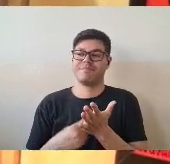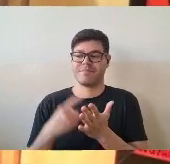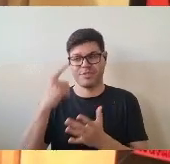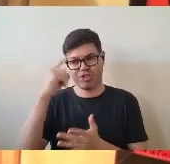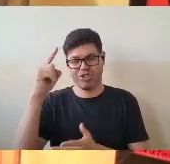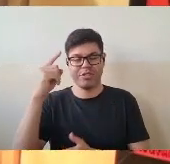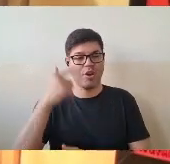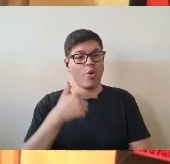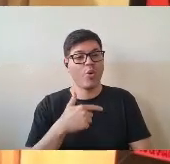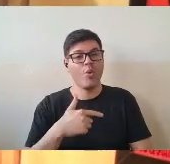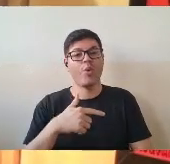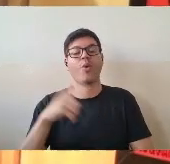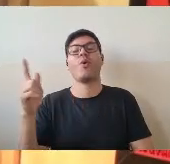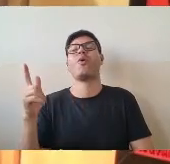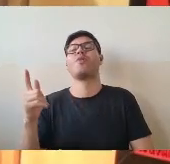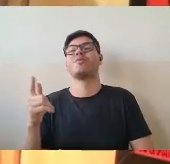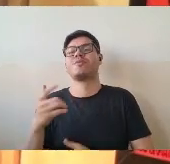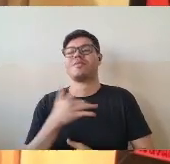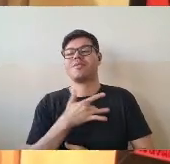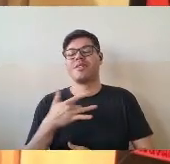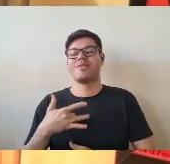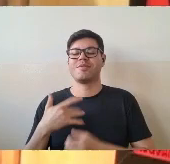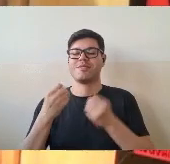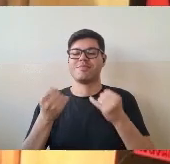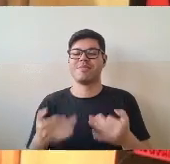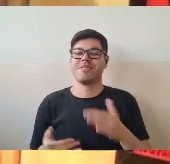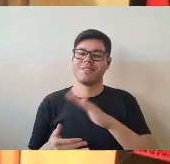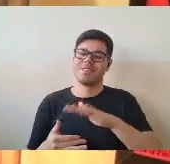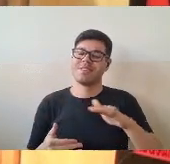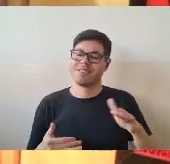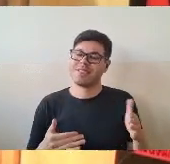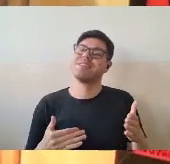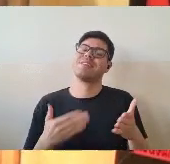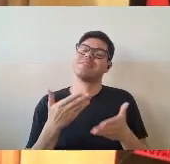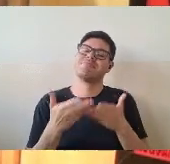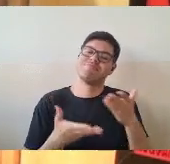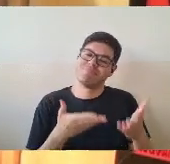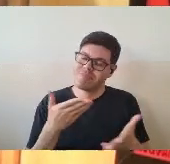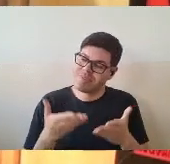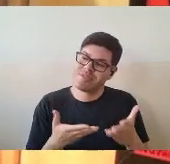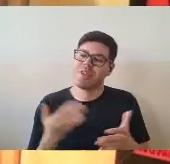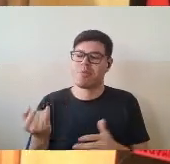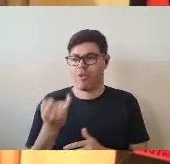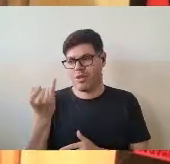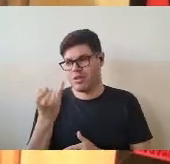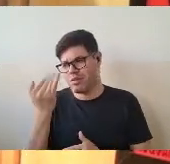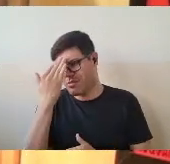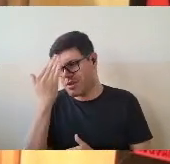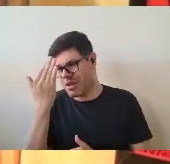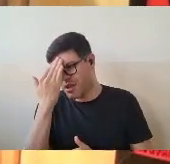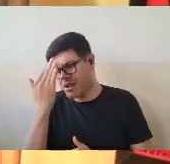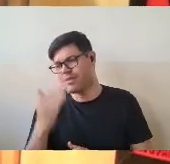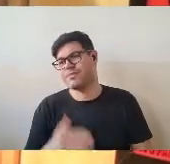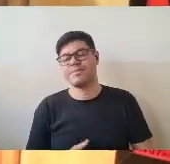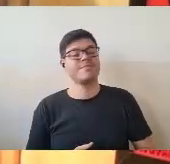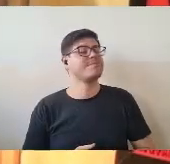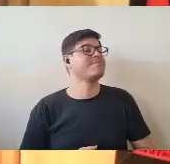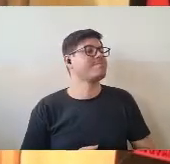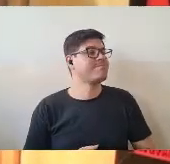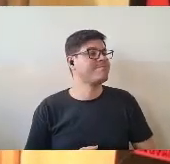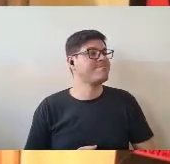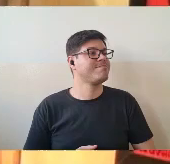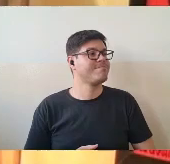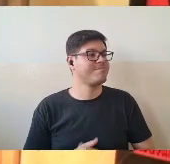Sim, sim. A gente acostumou, e eu digo, a gente viver 4 dias em cima da terra, a gente tem que viver perto daqueles que a gente